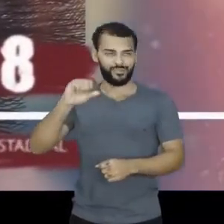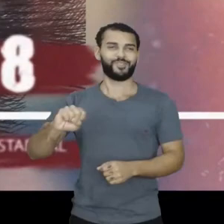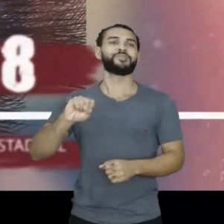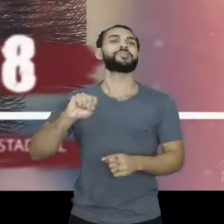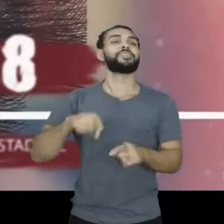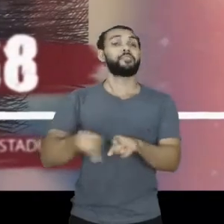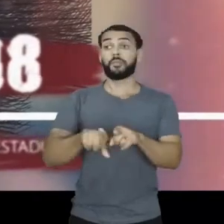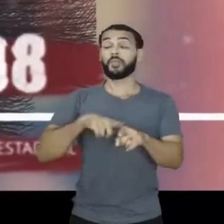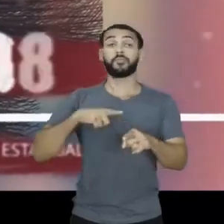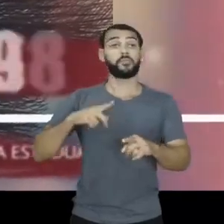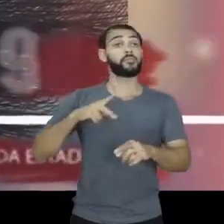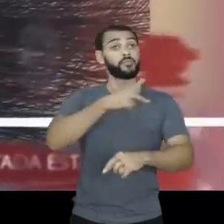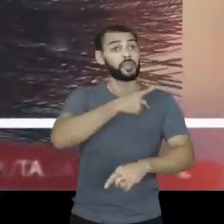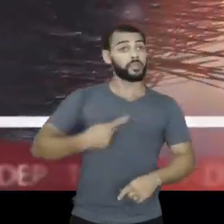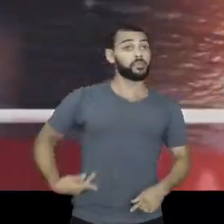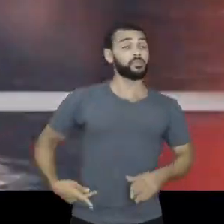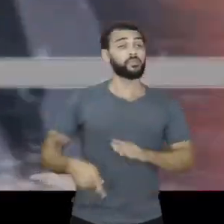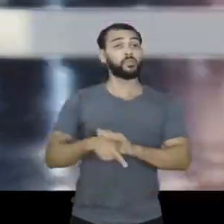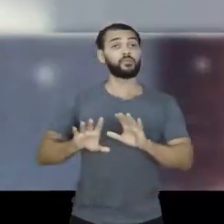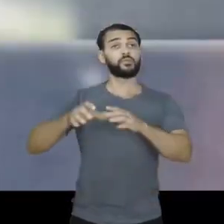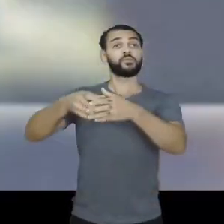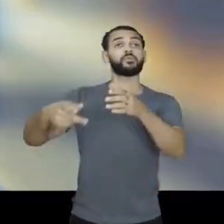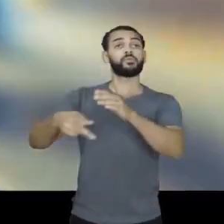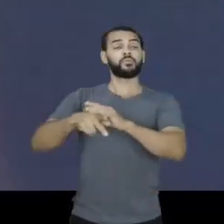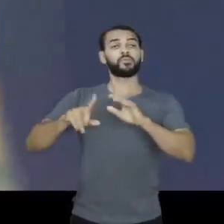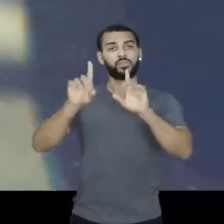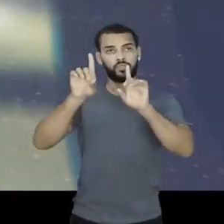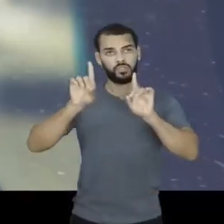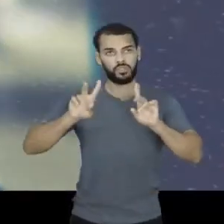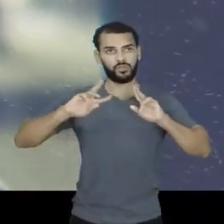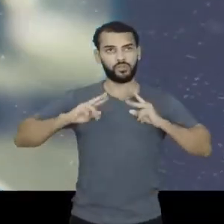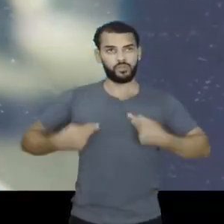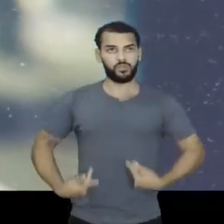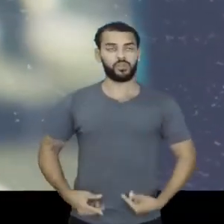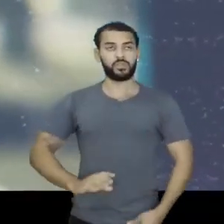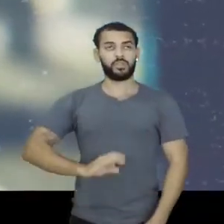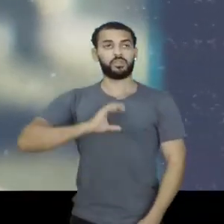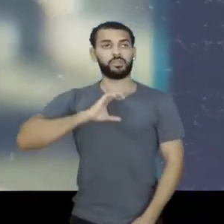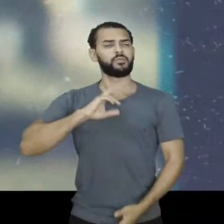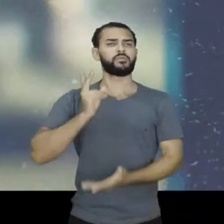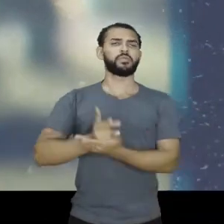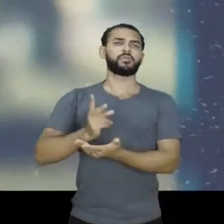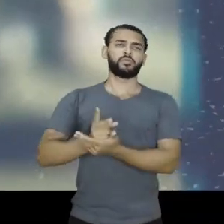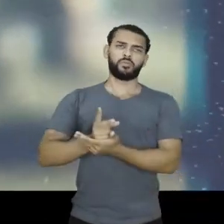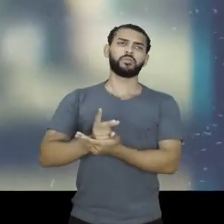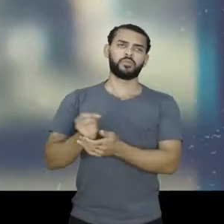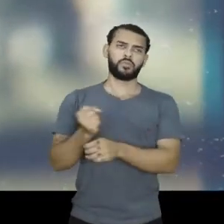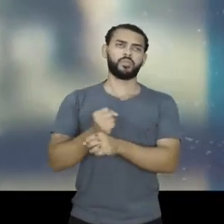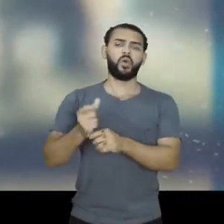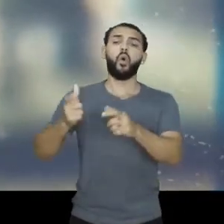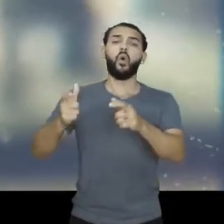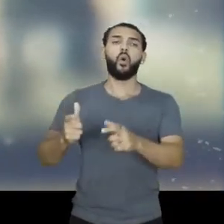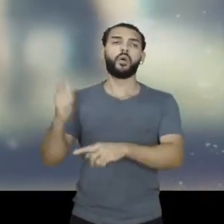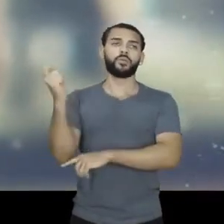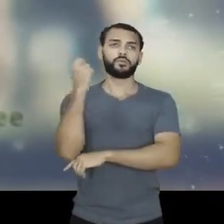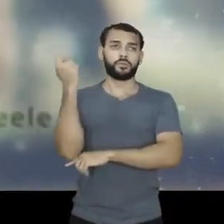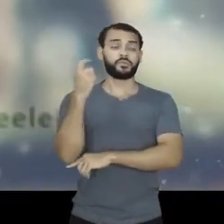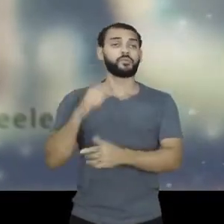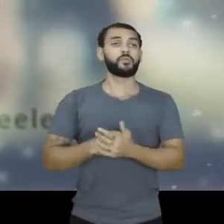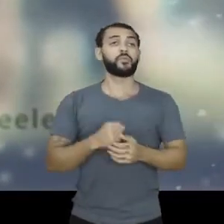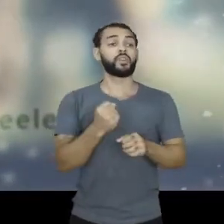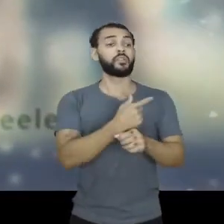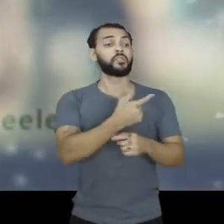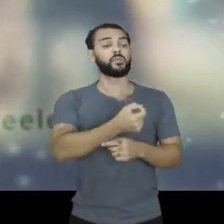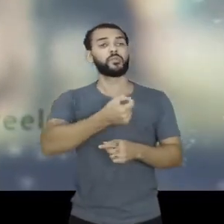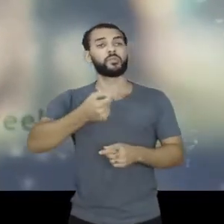Direitos Humanos na Assembleia Legislativa do Rio Grande do Sul no mesmo ano. Em 2002, elegeu-se deputada federal,